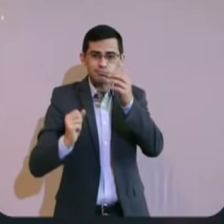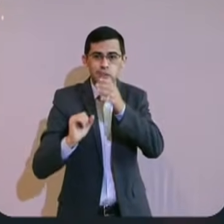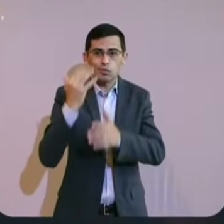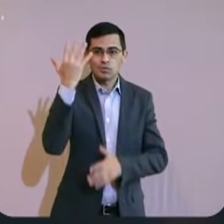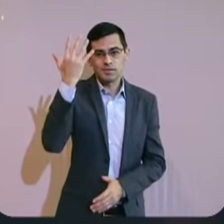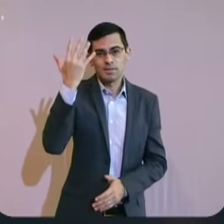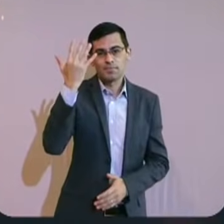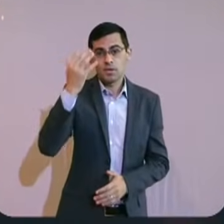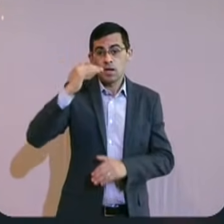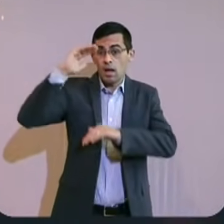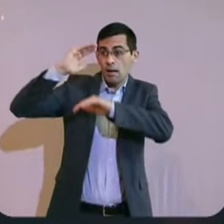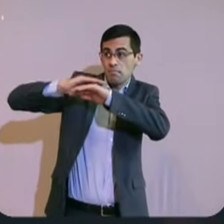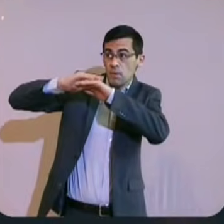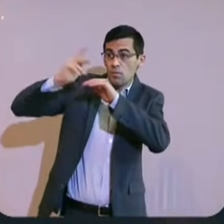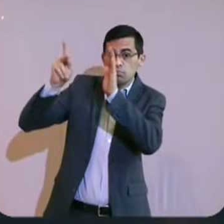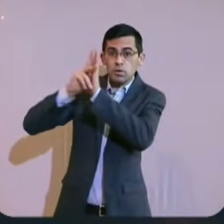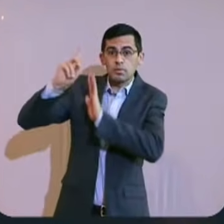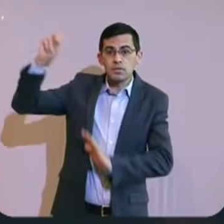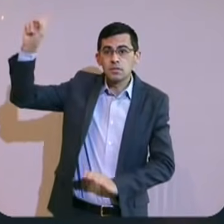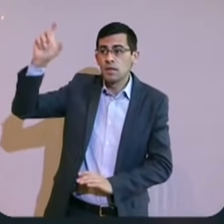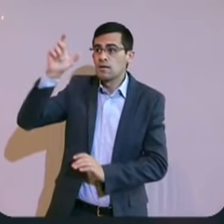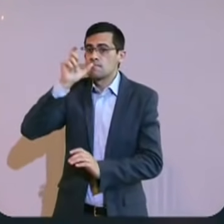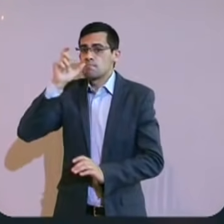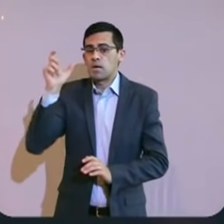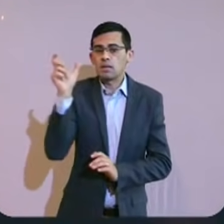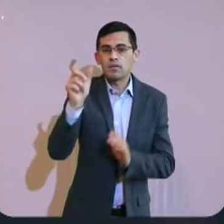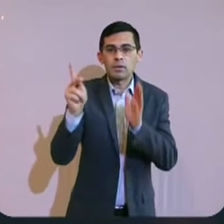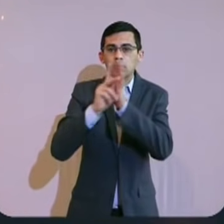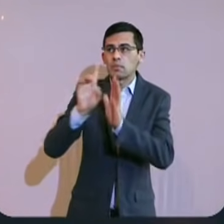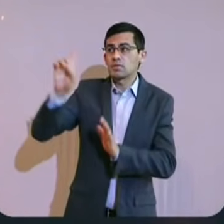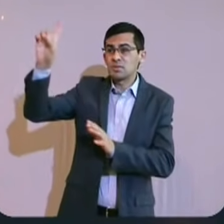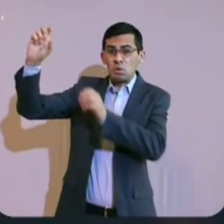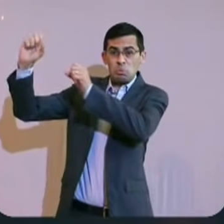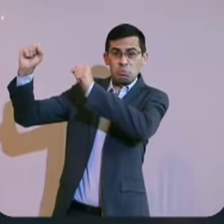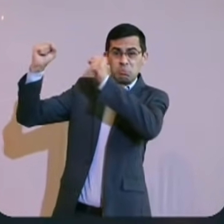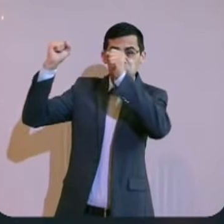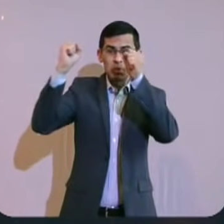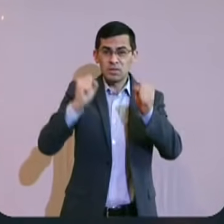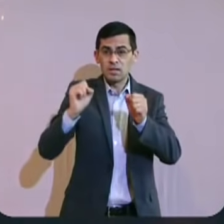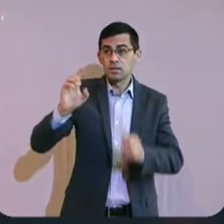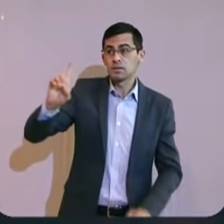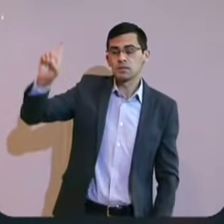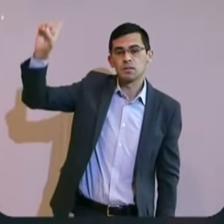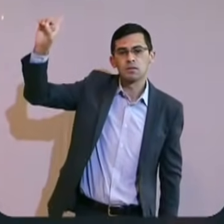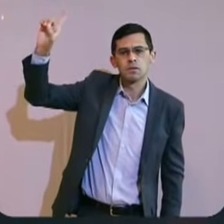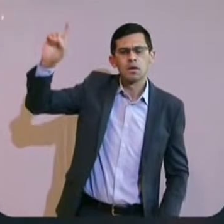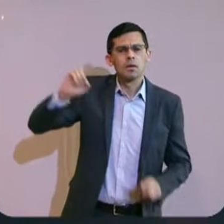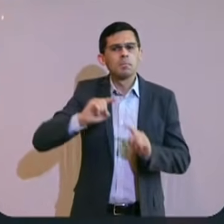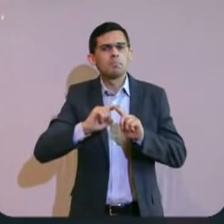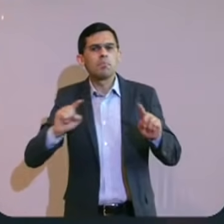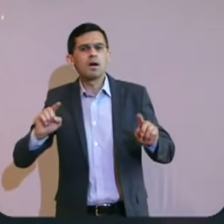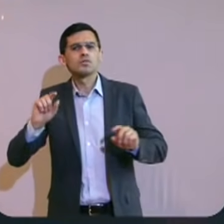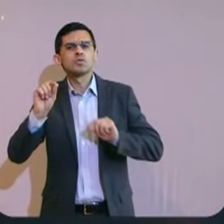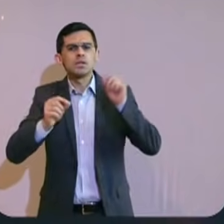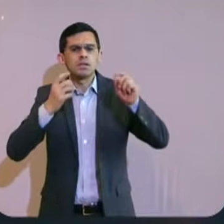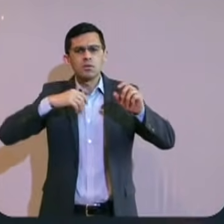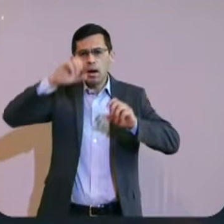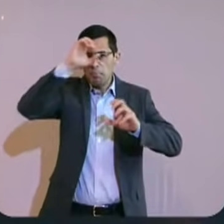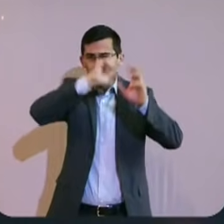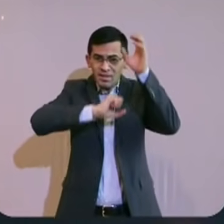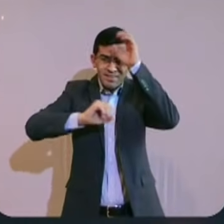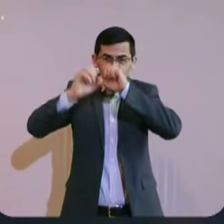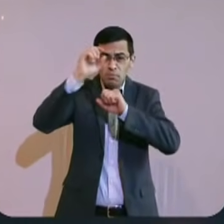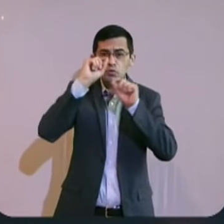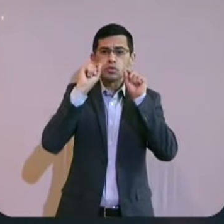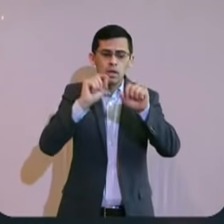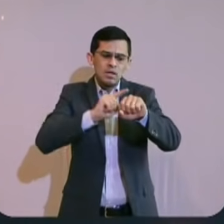É a mão de Deus, é a boca de Deus, é o poder de Deus. E a grande lição é que os